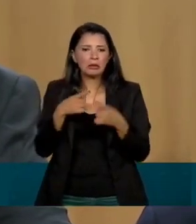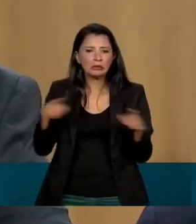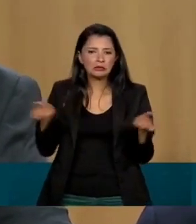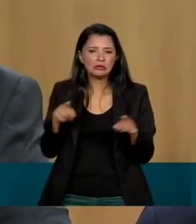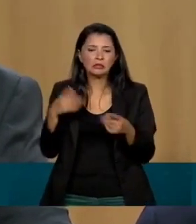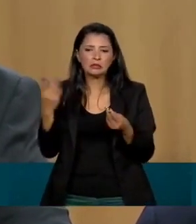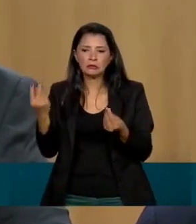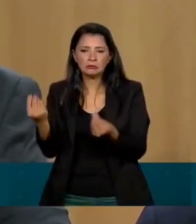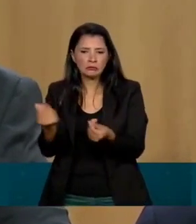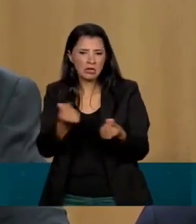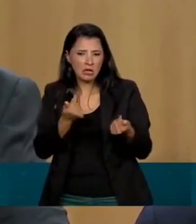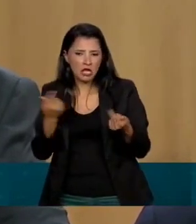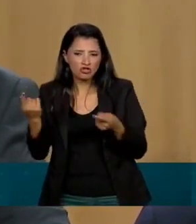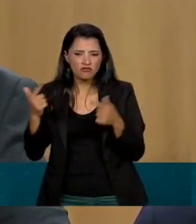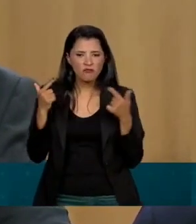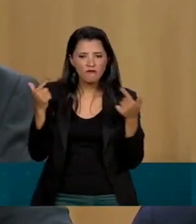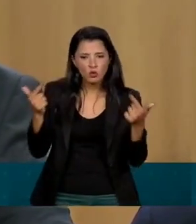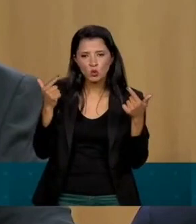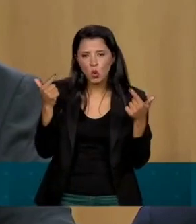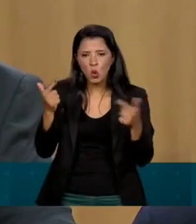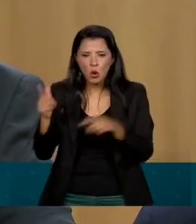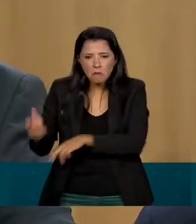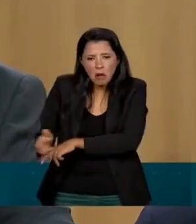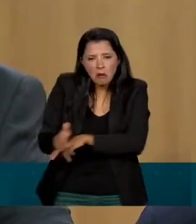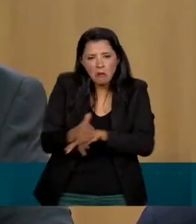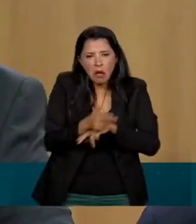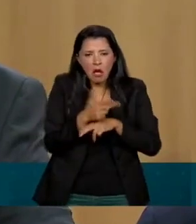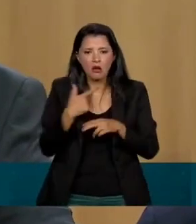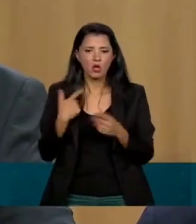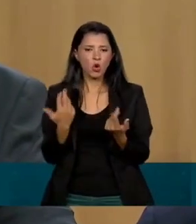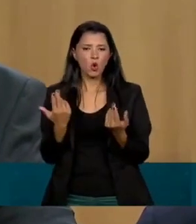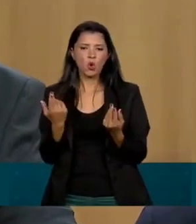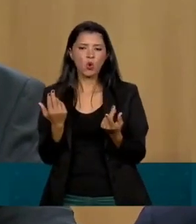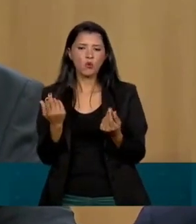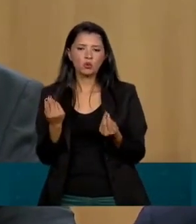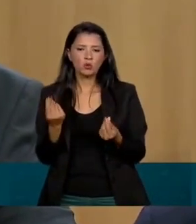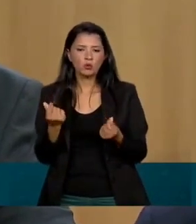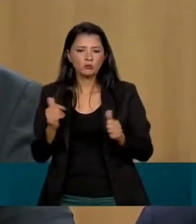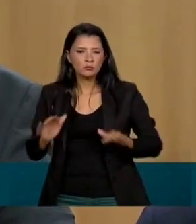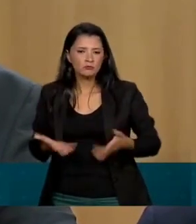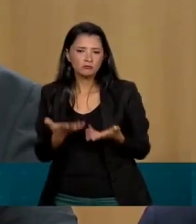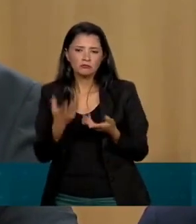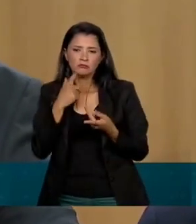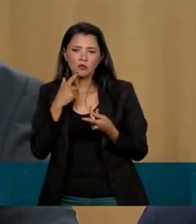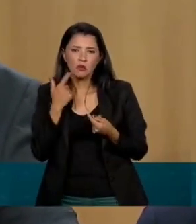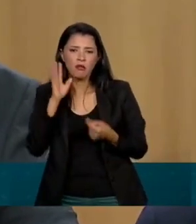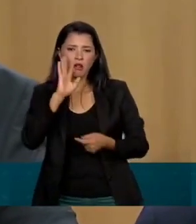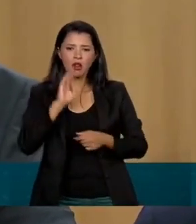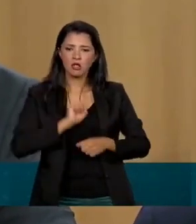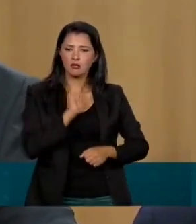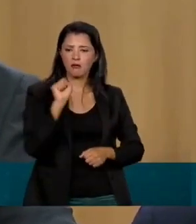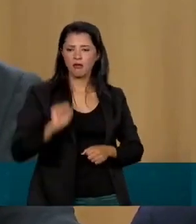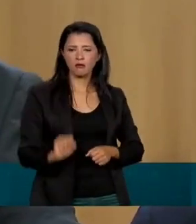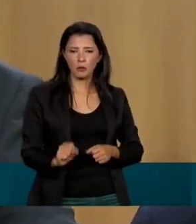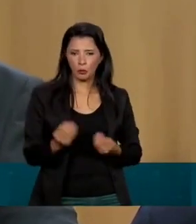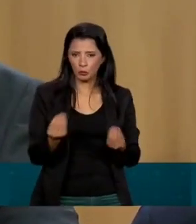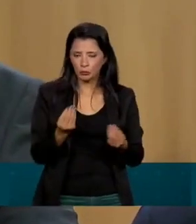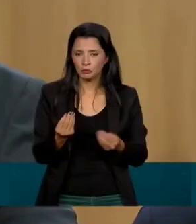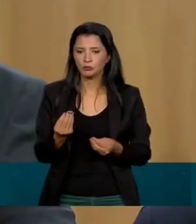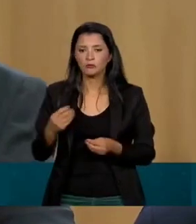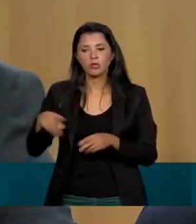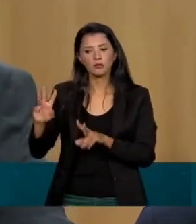hollywoodiana, uma música de aventura, como se fosse algo charmoso, heróico.